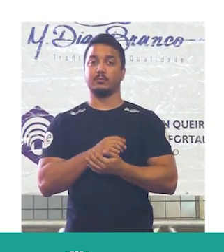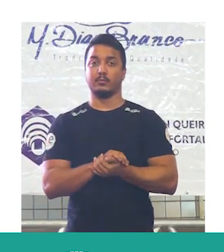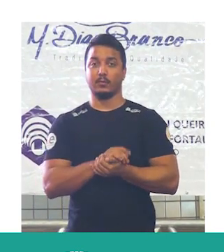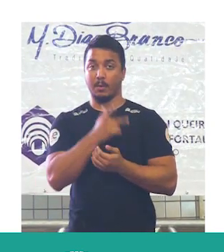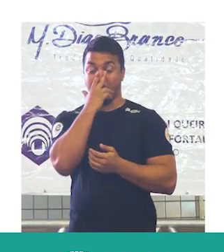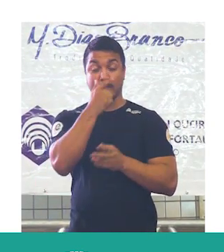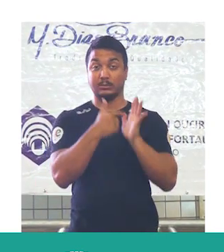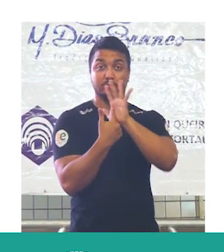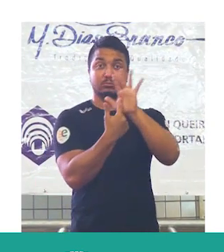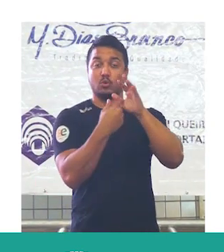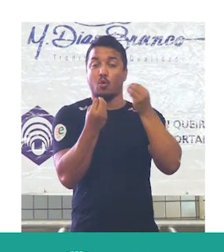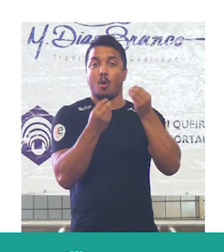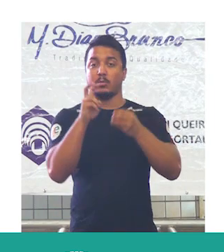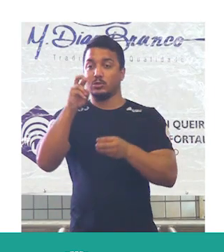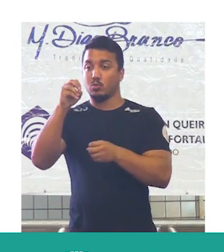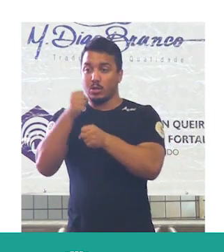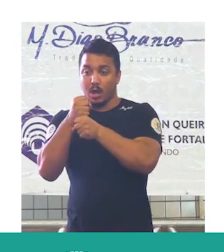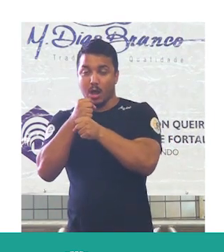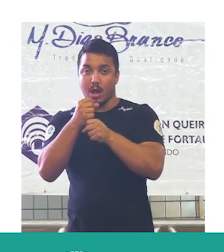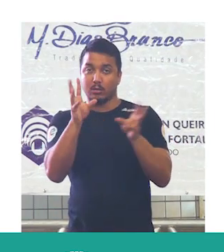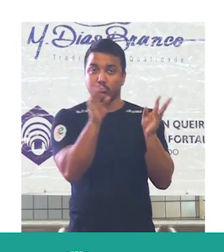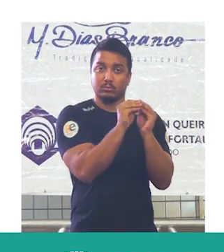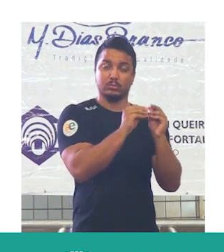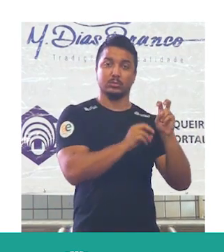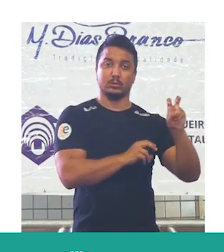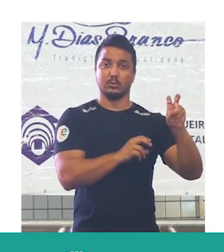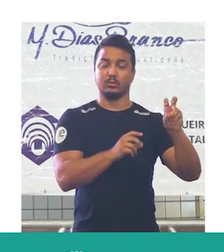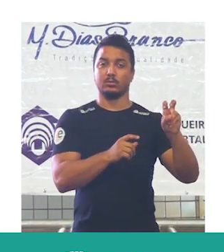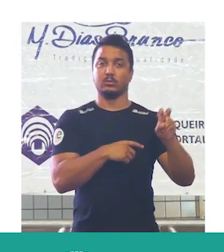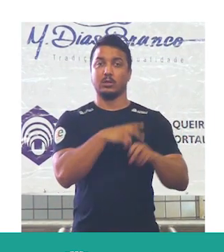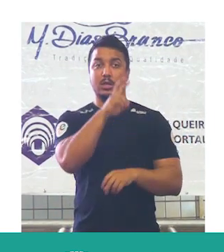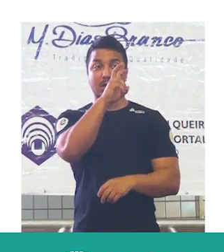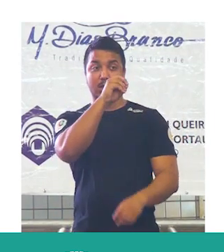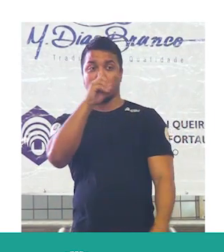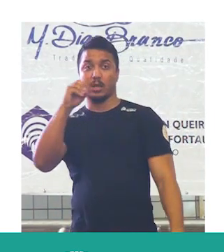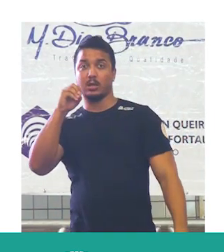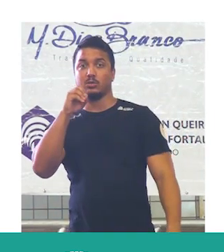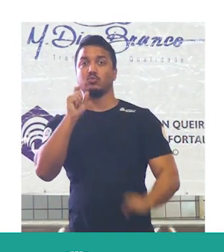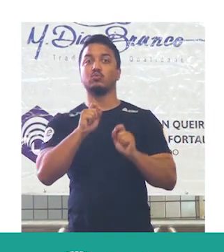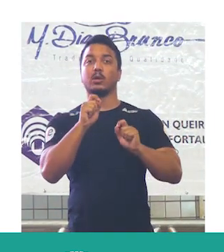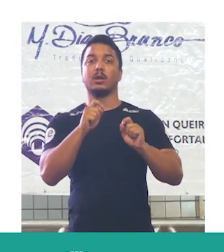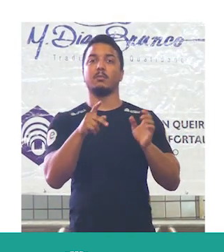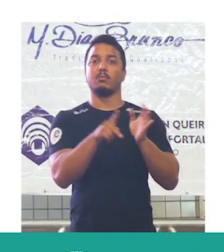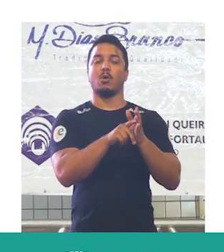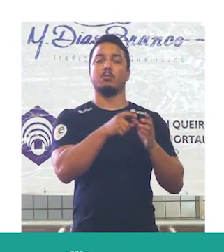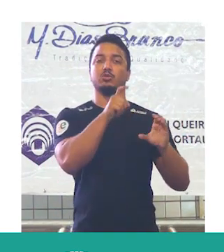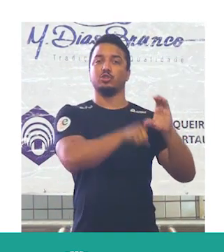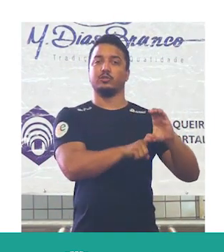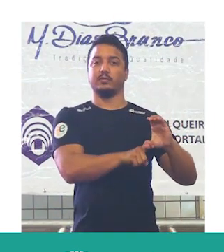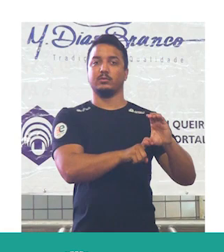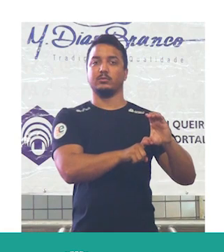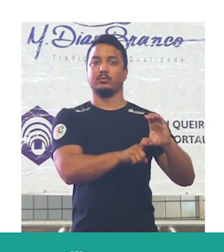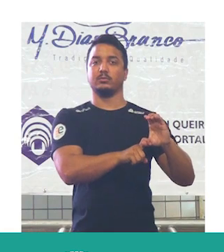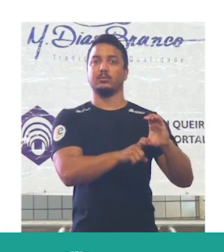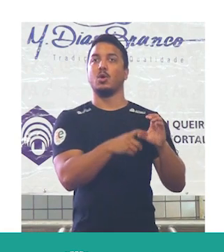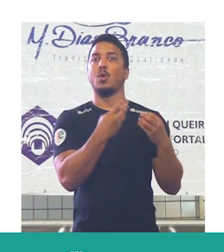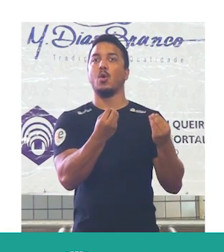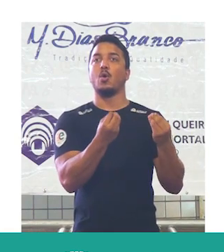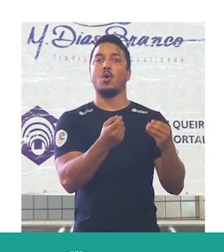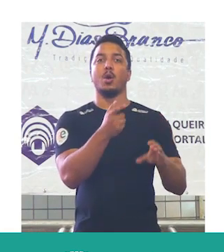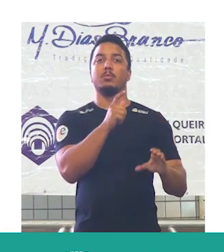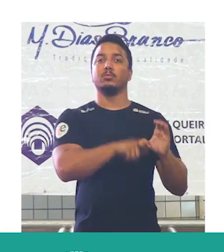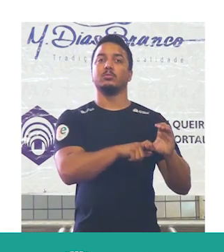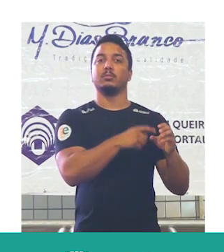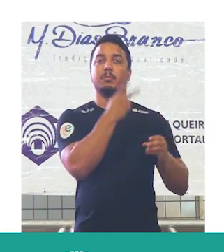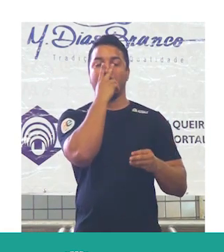5 de governo, 50 de desenvolvimento, 500 de dívida. Porque como é que o Juscelino vai conseguir fazer